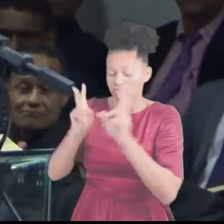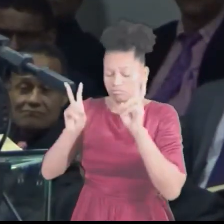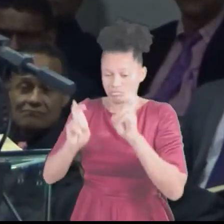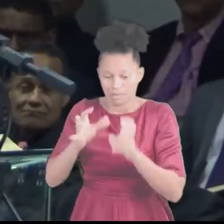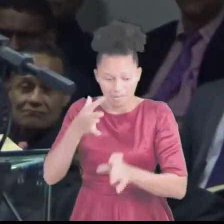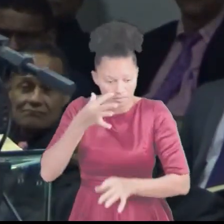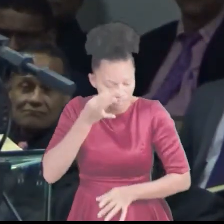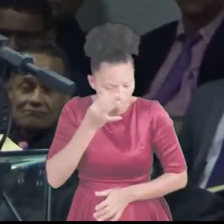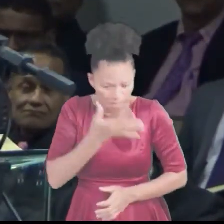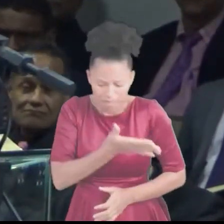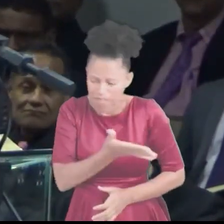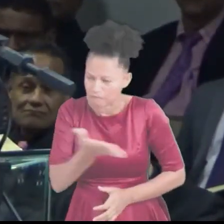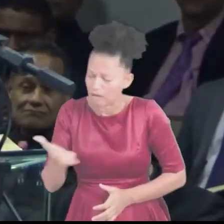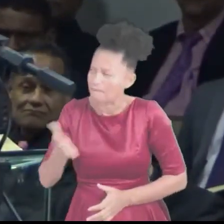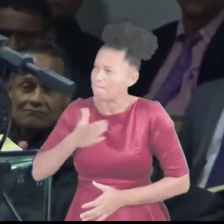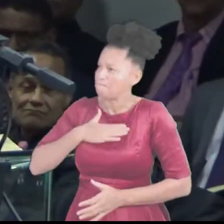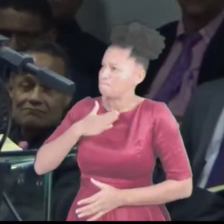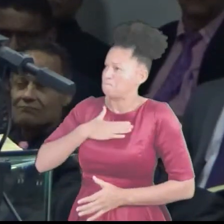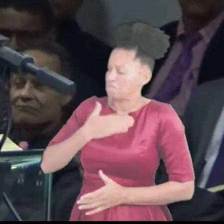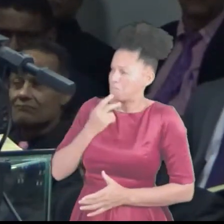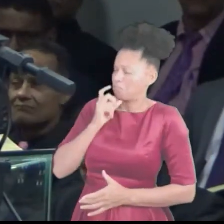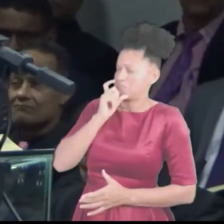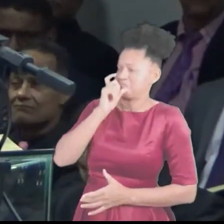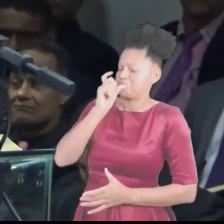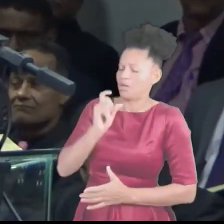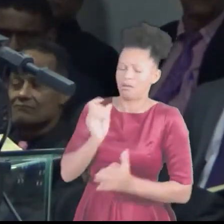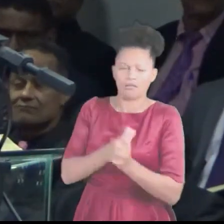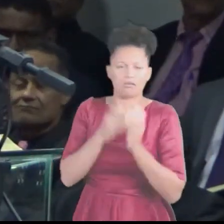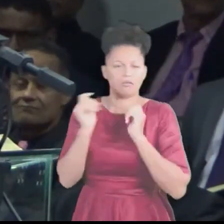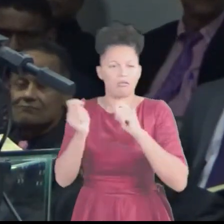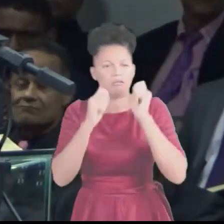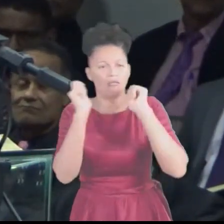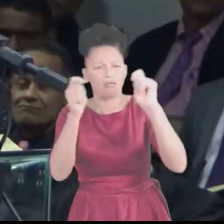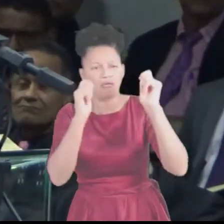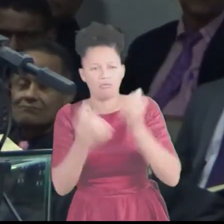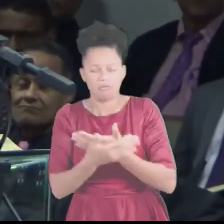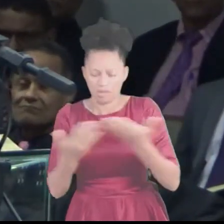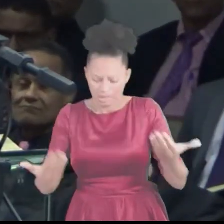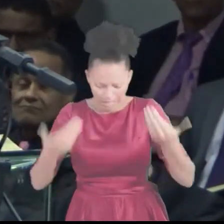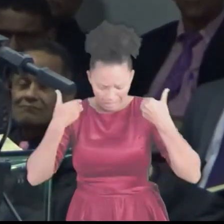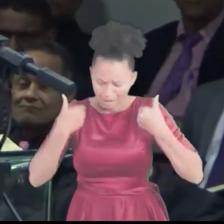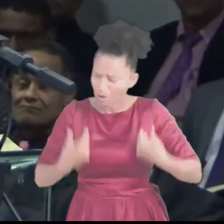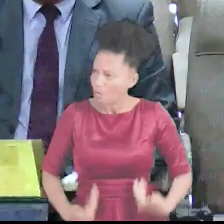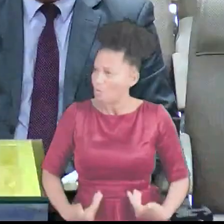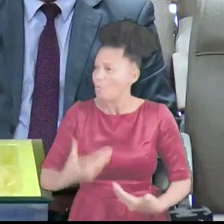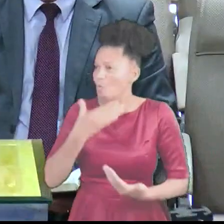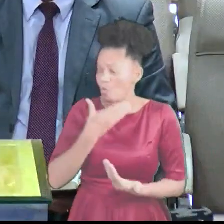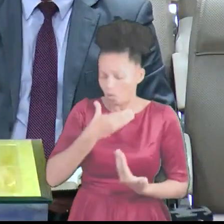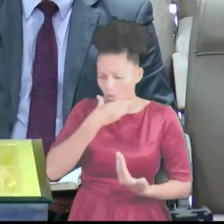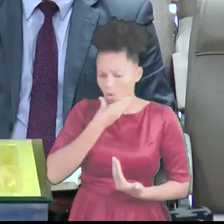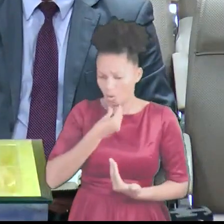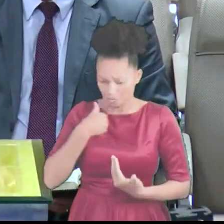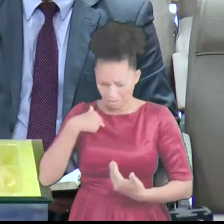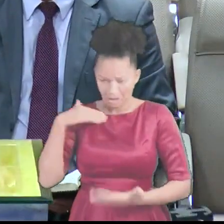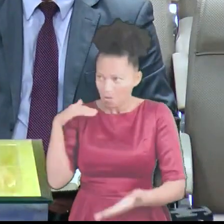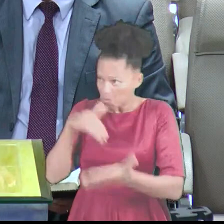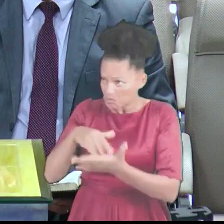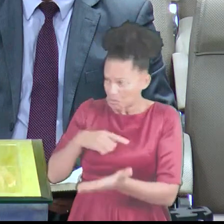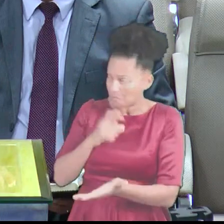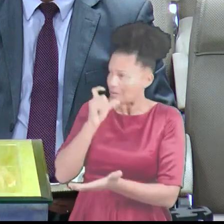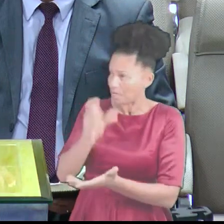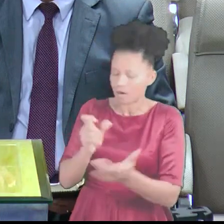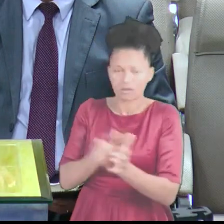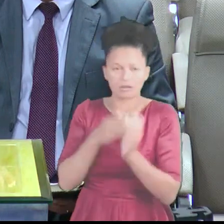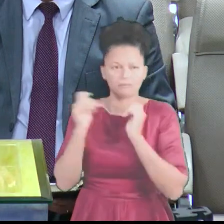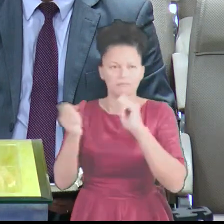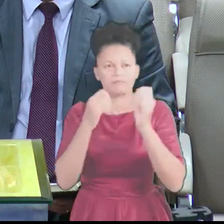vi, vai ser a minha palavra, aleluia. E eu, como homem, não tenho a última palavra,